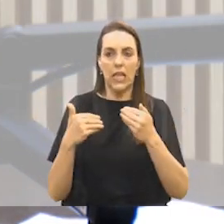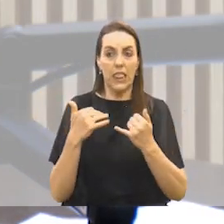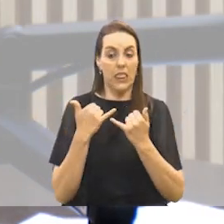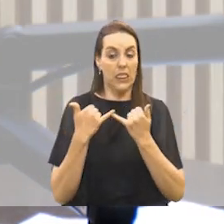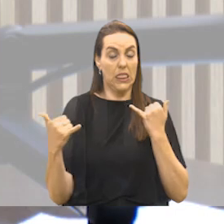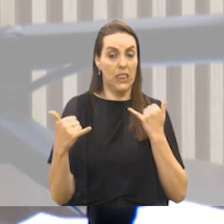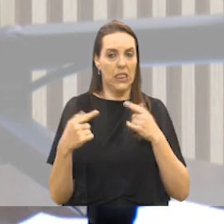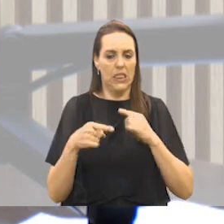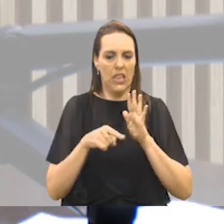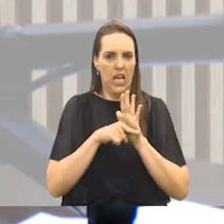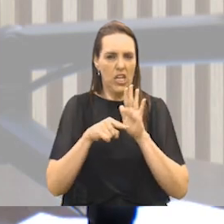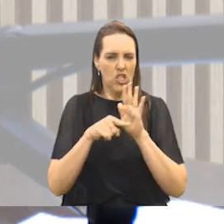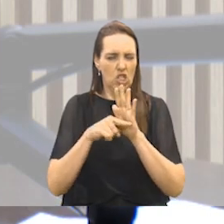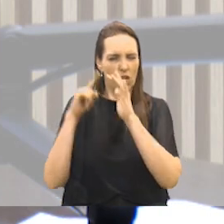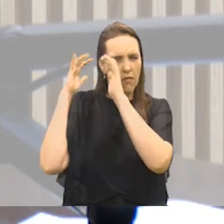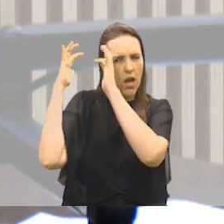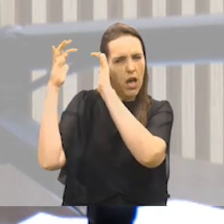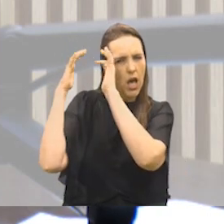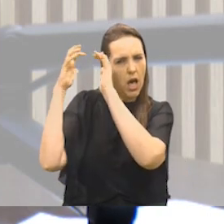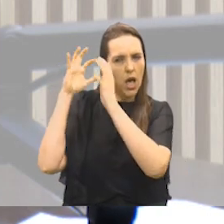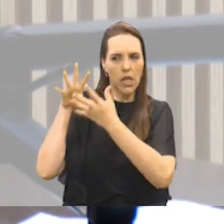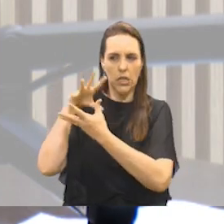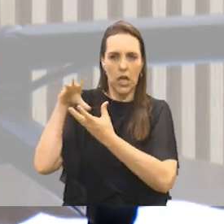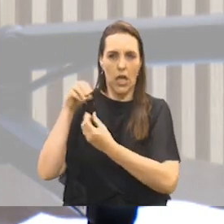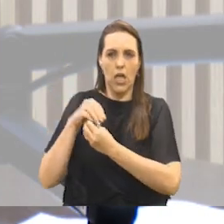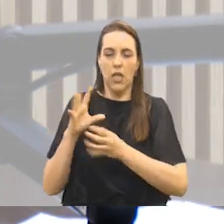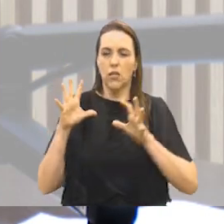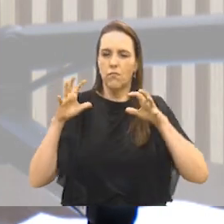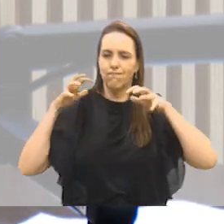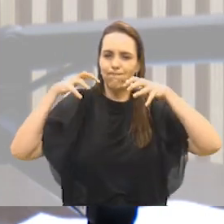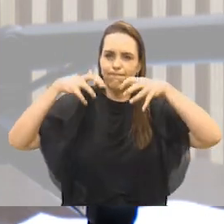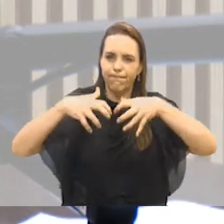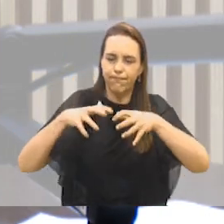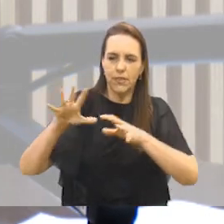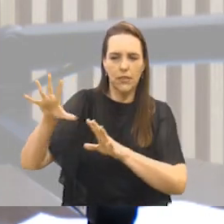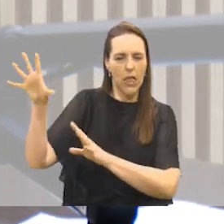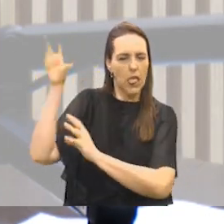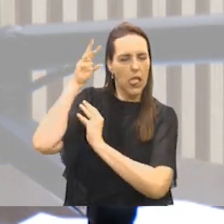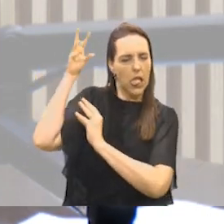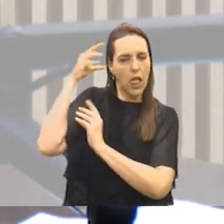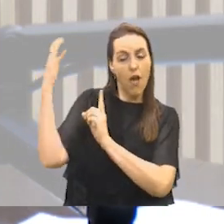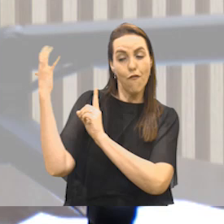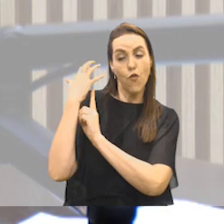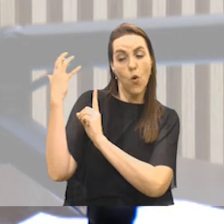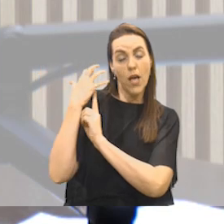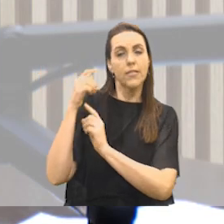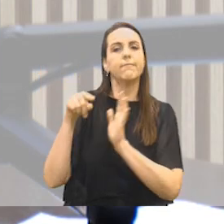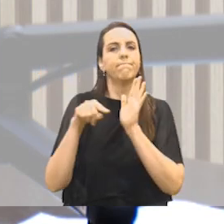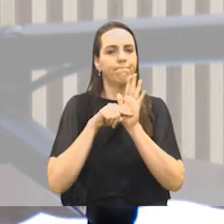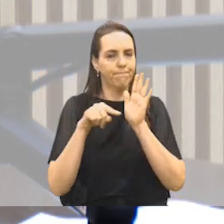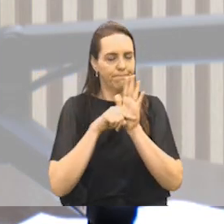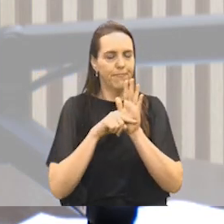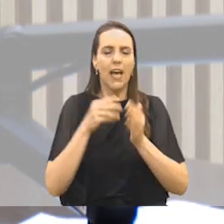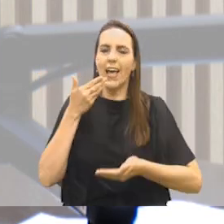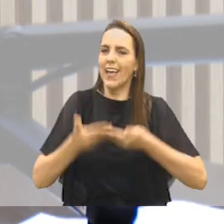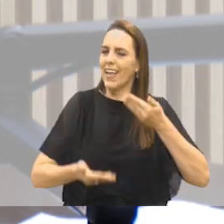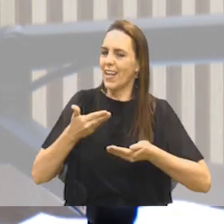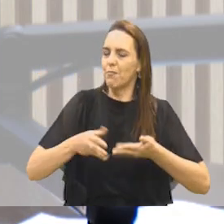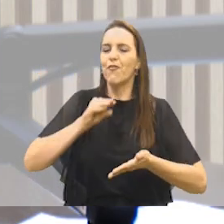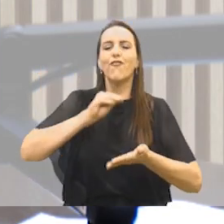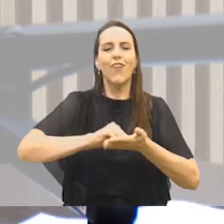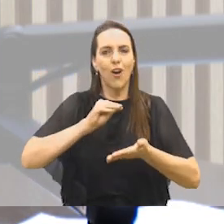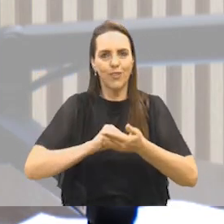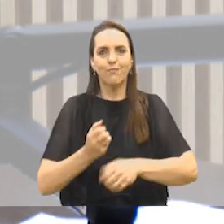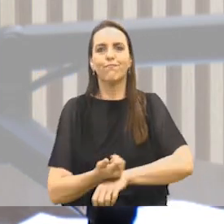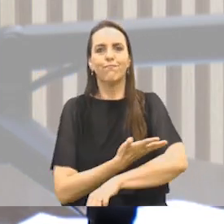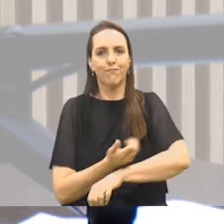podem entrar muitas coisas ruins, podem entrar formas, pensamentos, seres obsessivos. Isso pode fazer com que a pessoa fique